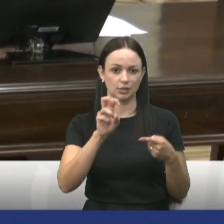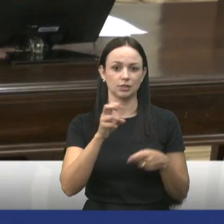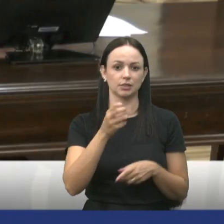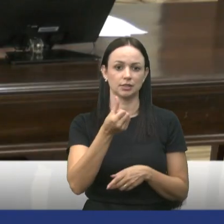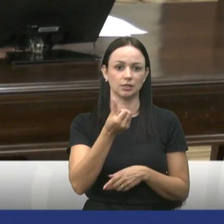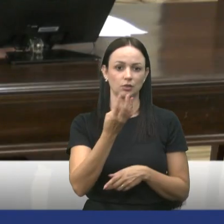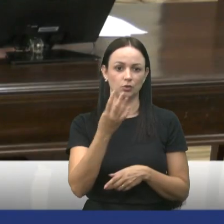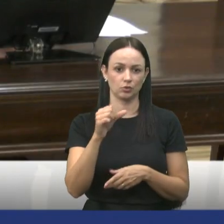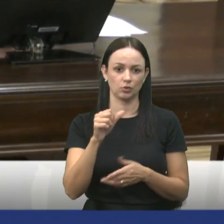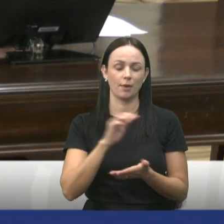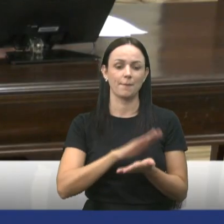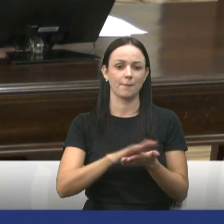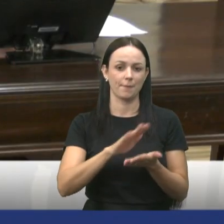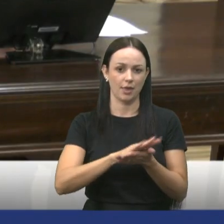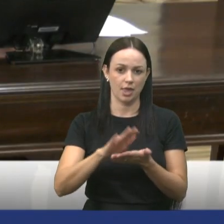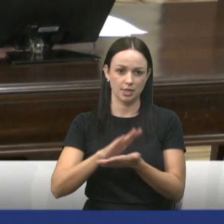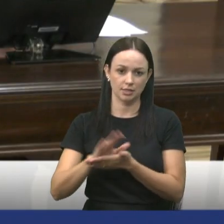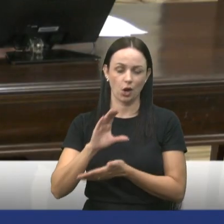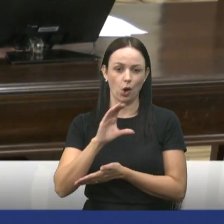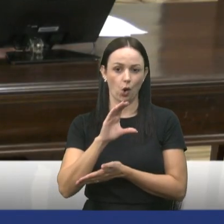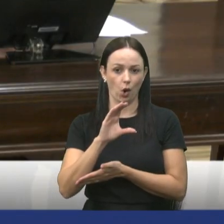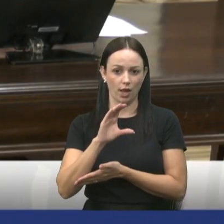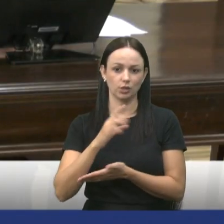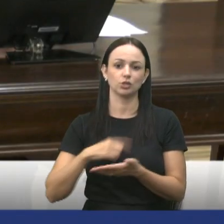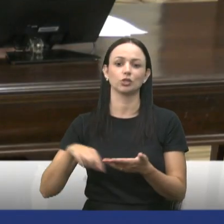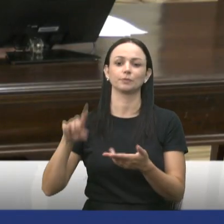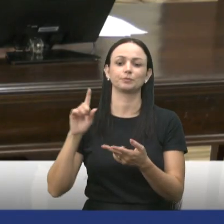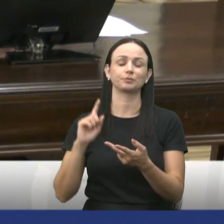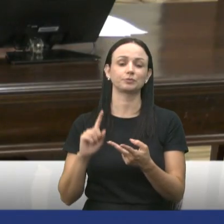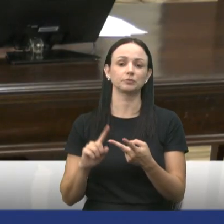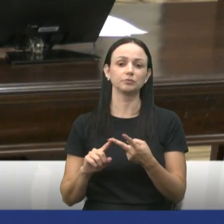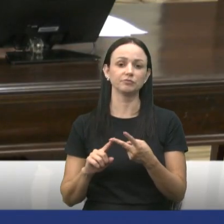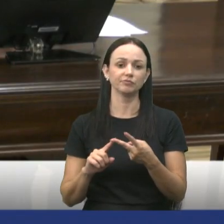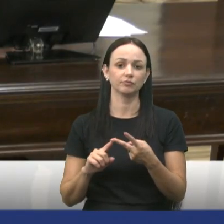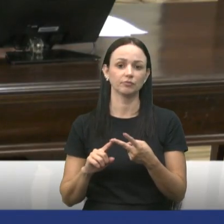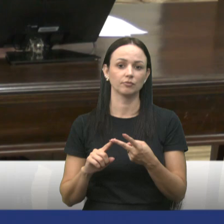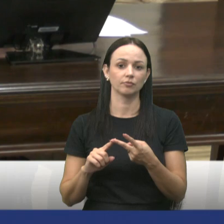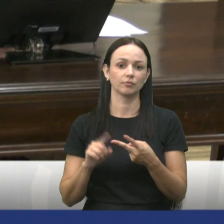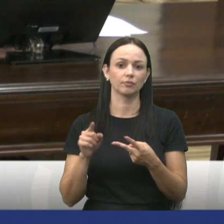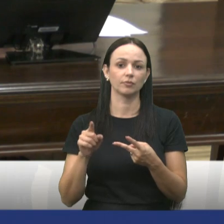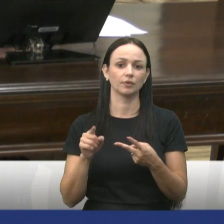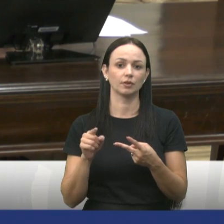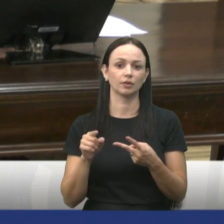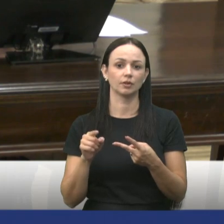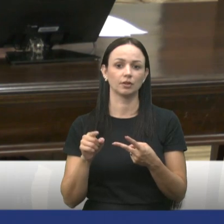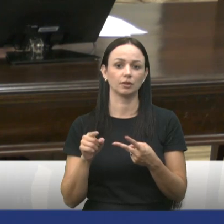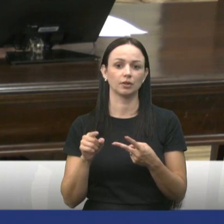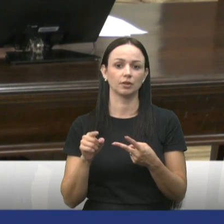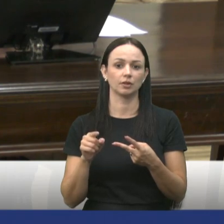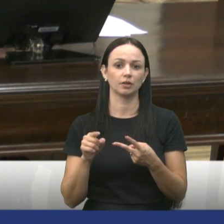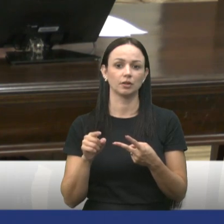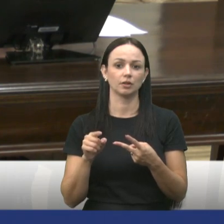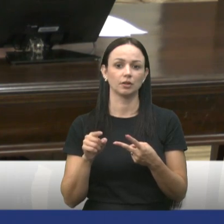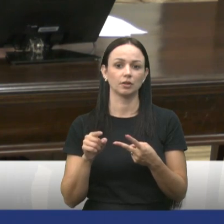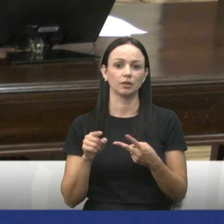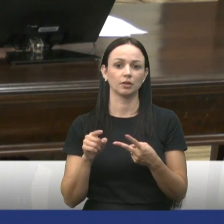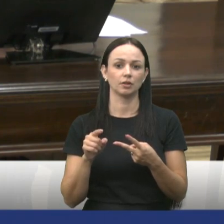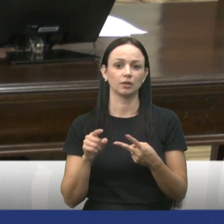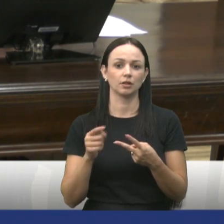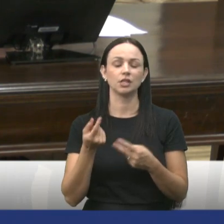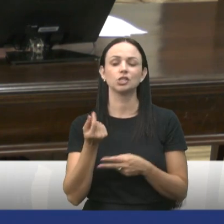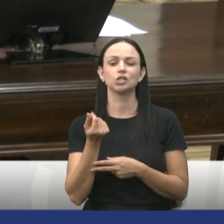378.705.647 de despesa corrente e essa diferença é que está empenhado ainda,